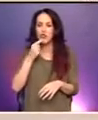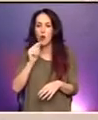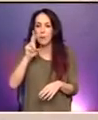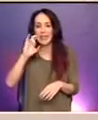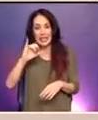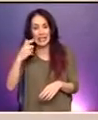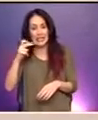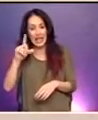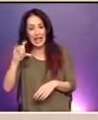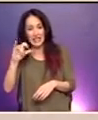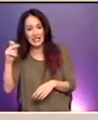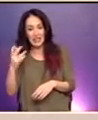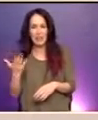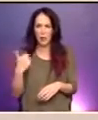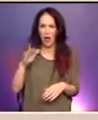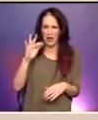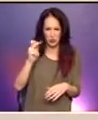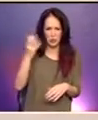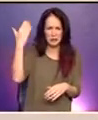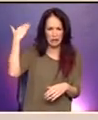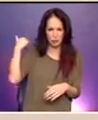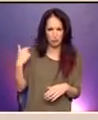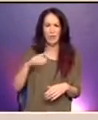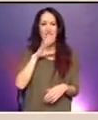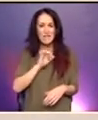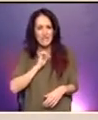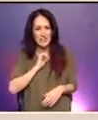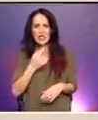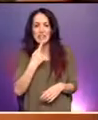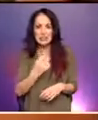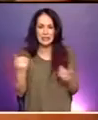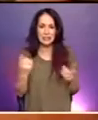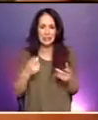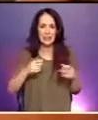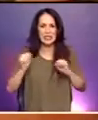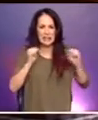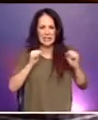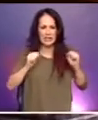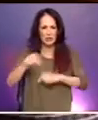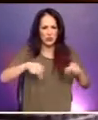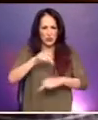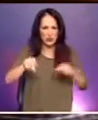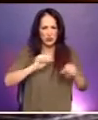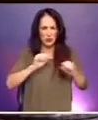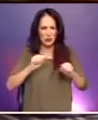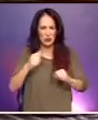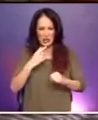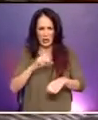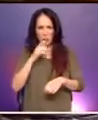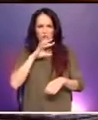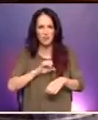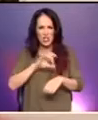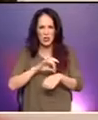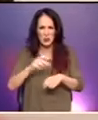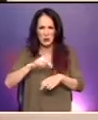teve a 14 ou 15 anos atrás o meu fim de diagnosticar com o hiperativo hoje meu filho é um